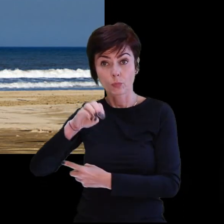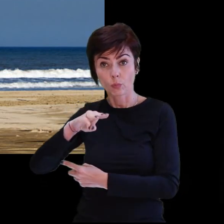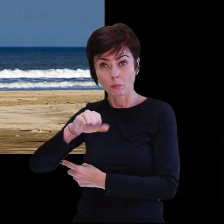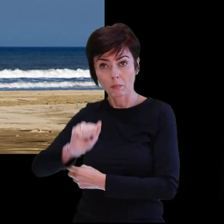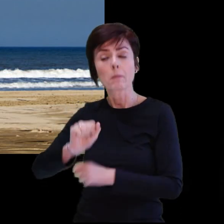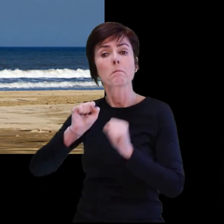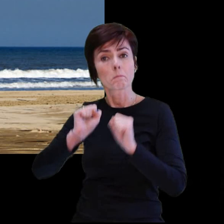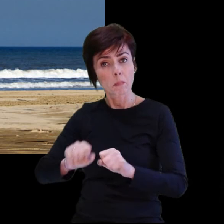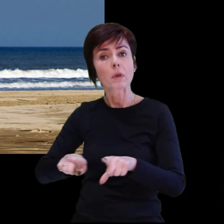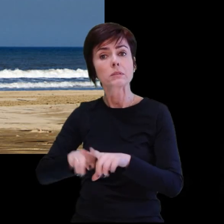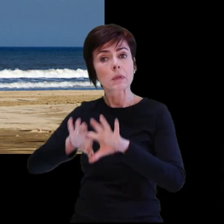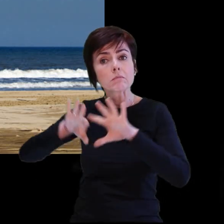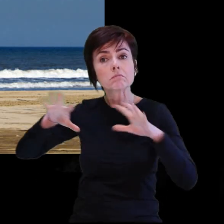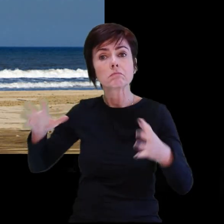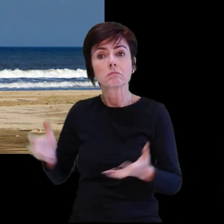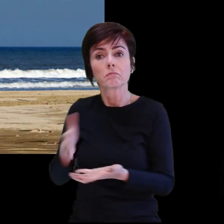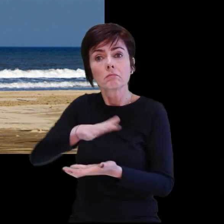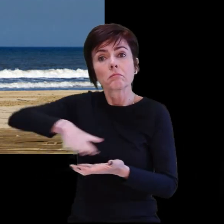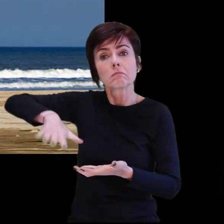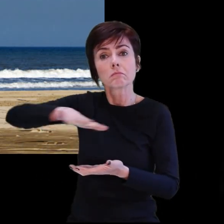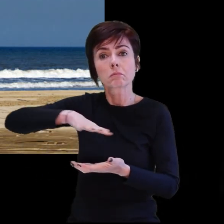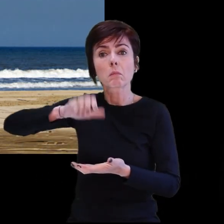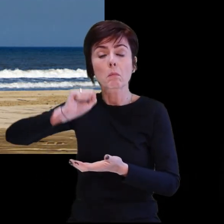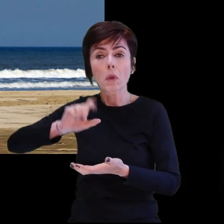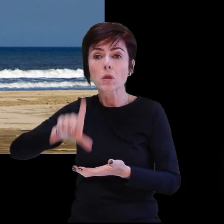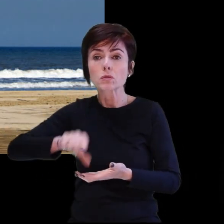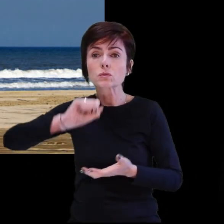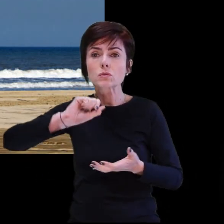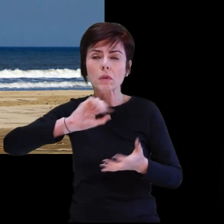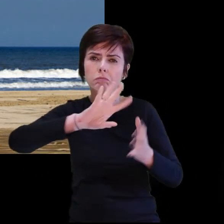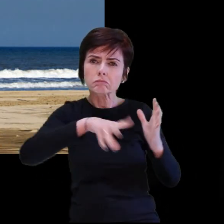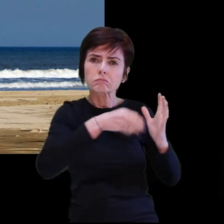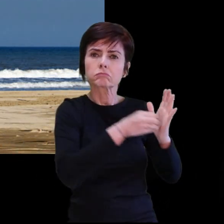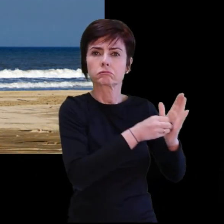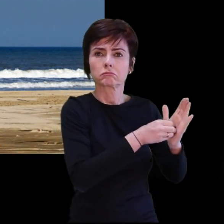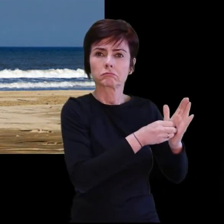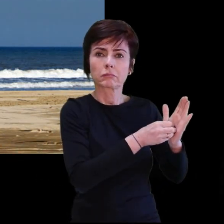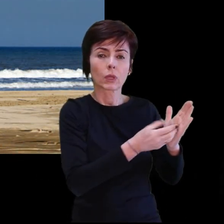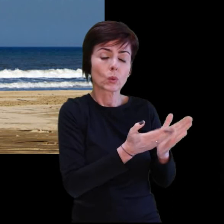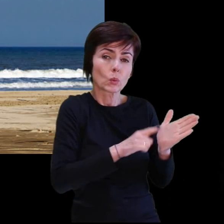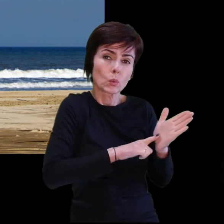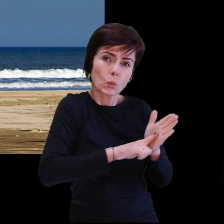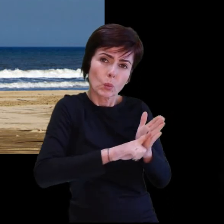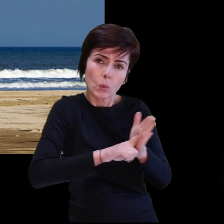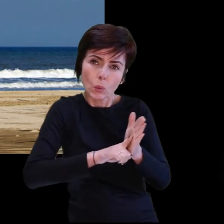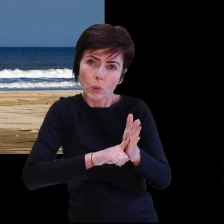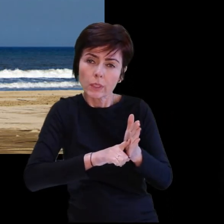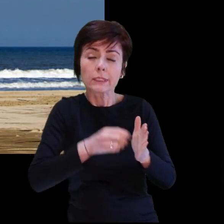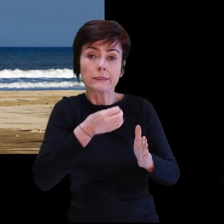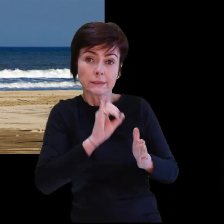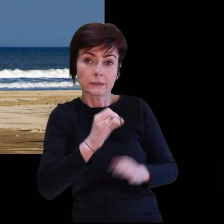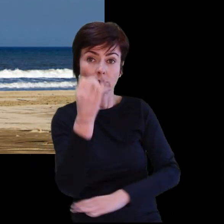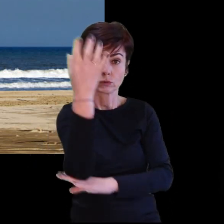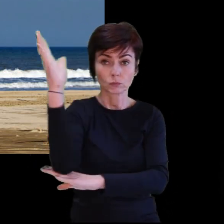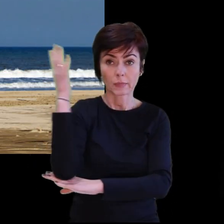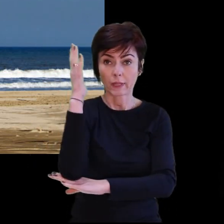um bioma ele pode ser um ecossistema também. Eu posso escolher e estudar toda a floresta amazônica, ela é um ecossistema. Se eu